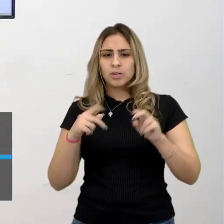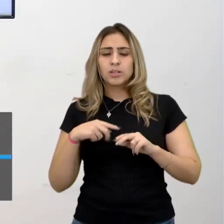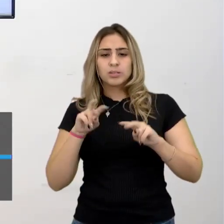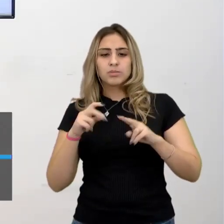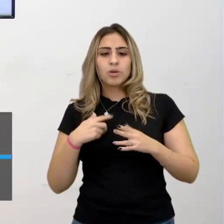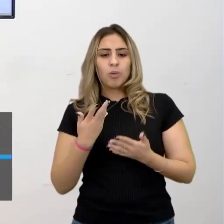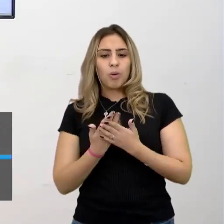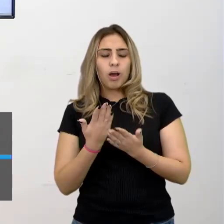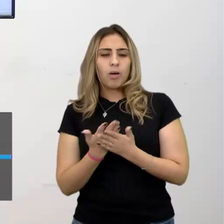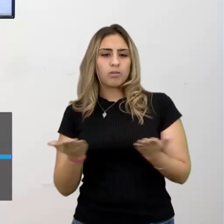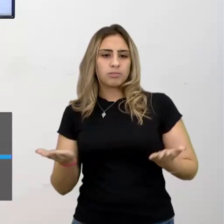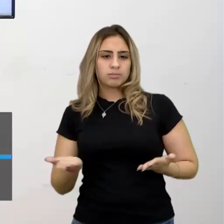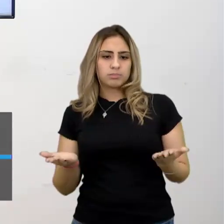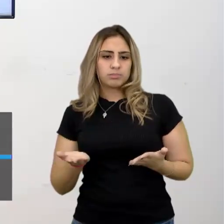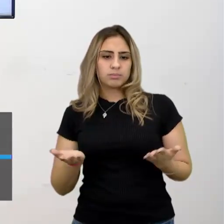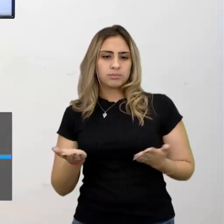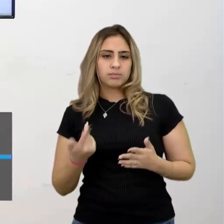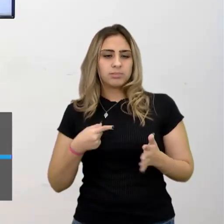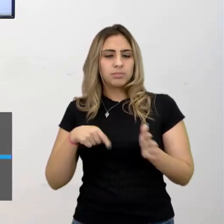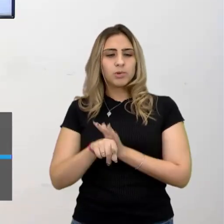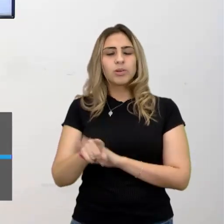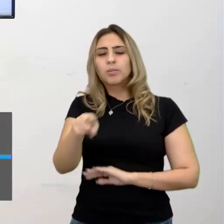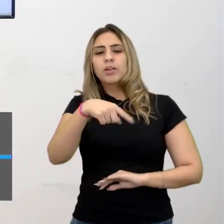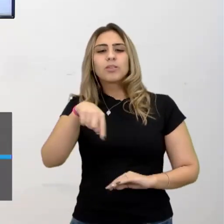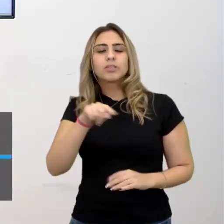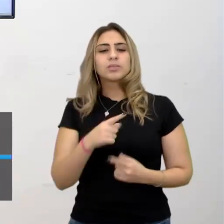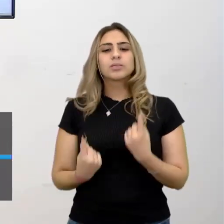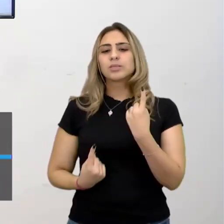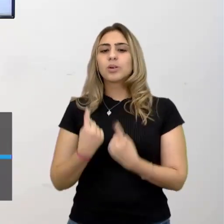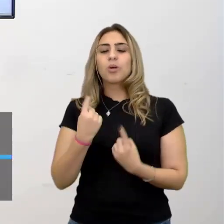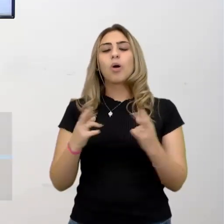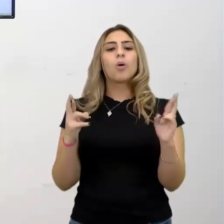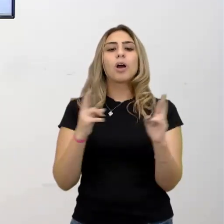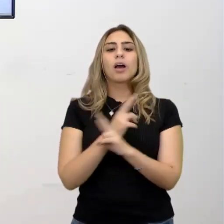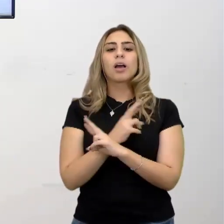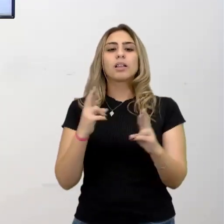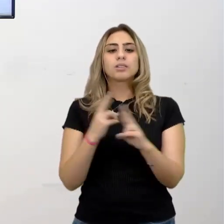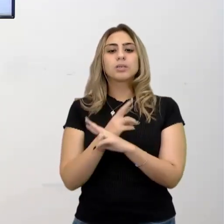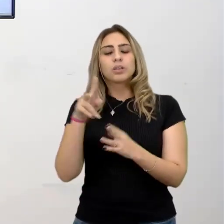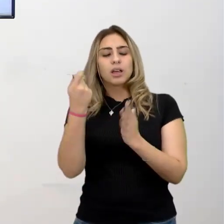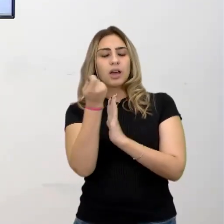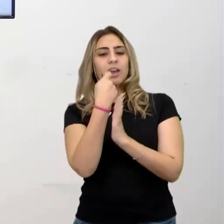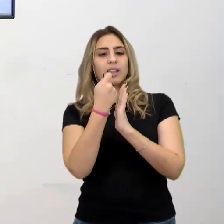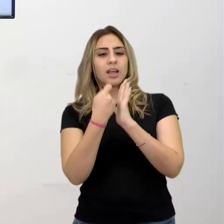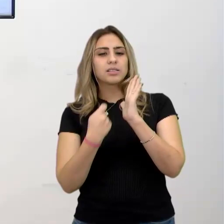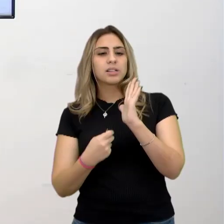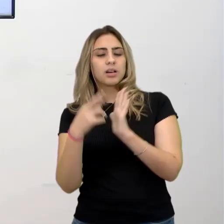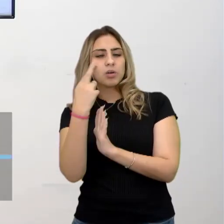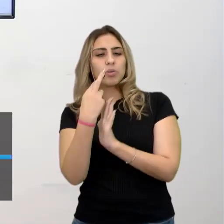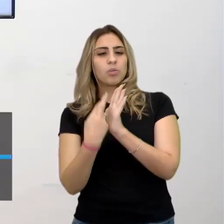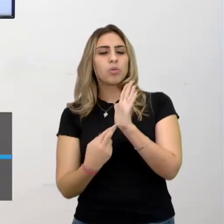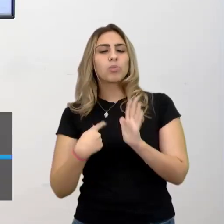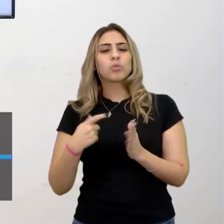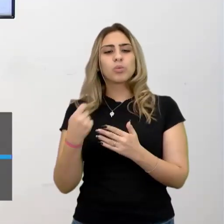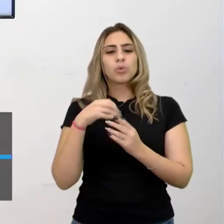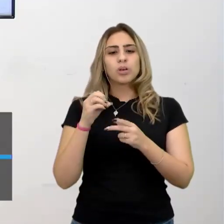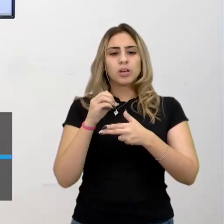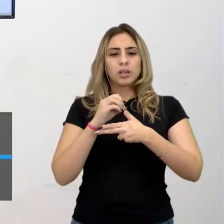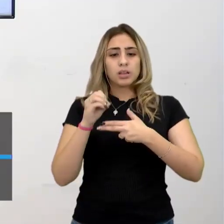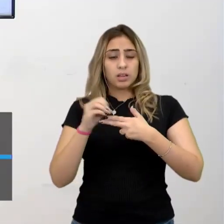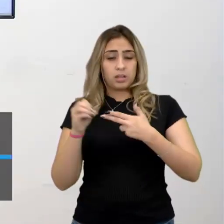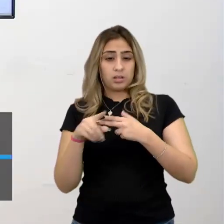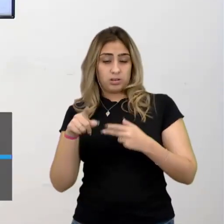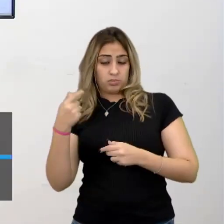com a aula de hoje. Pergunta para vocês, qual a relação da redação do Enem deste fim de